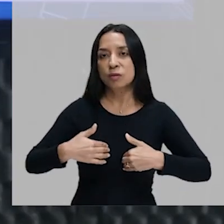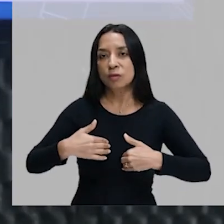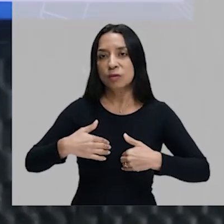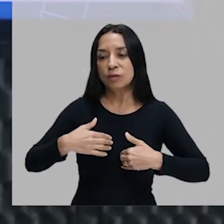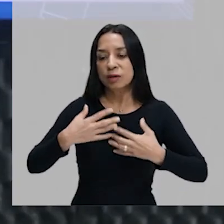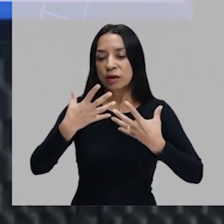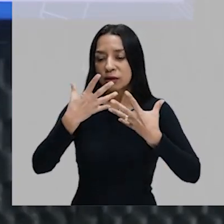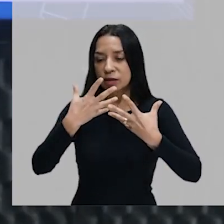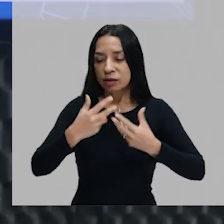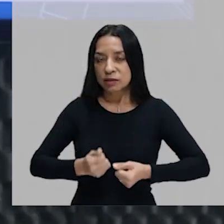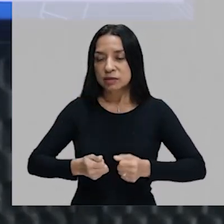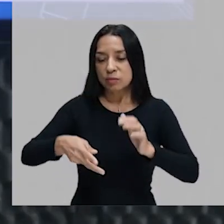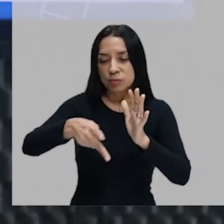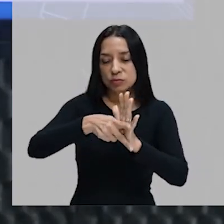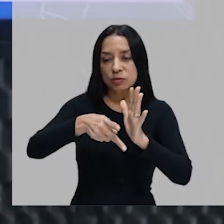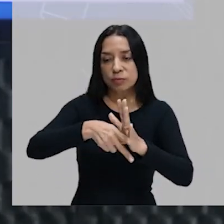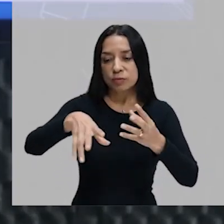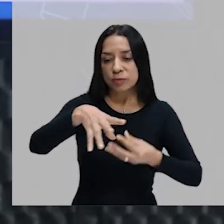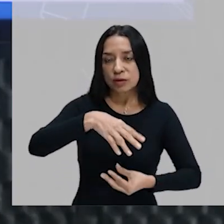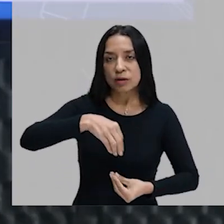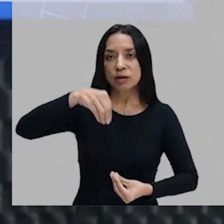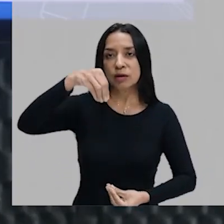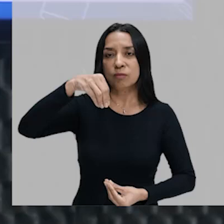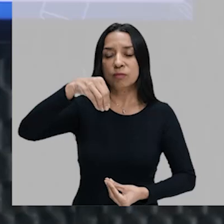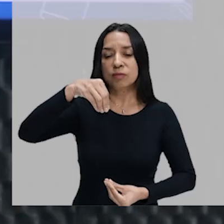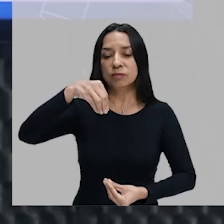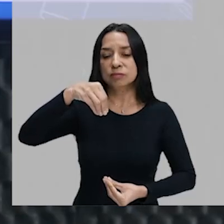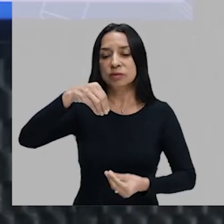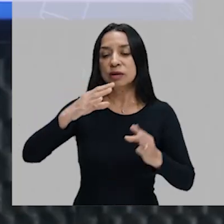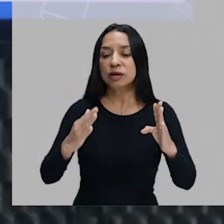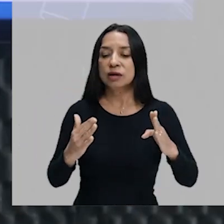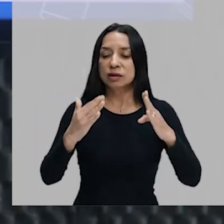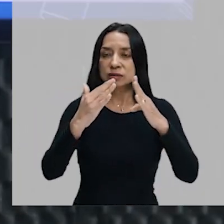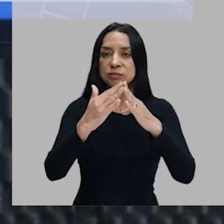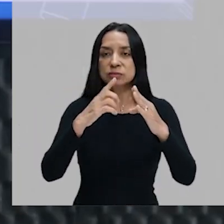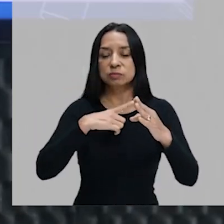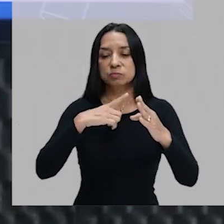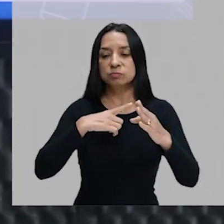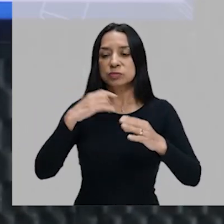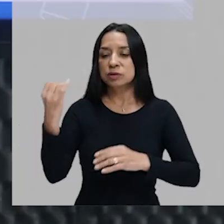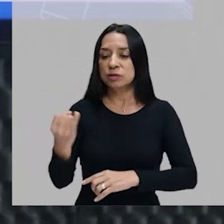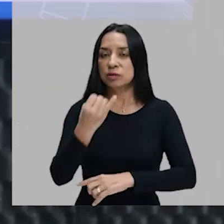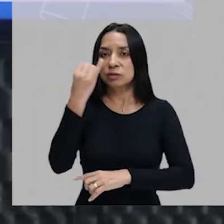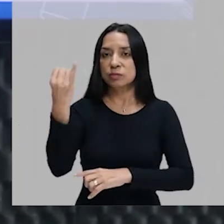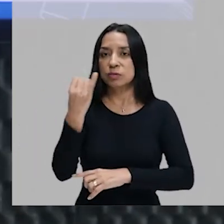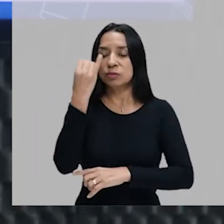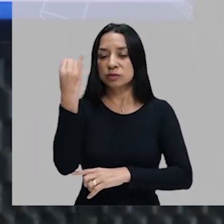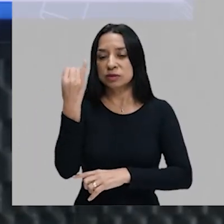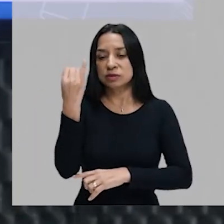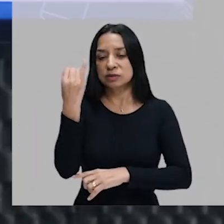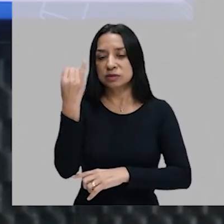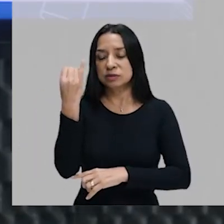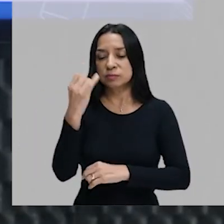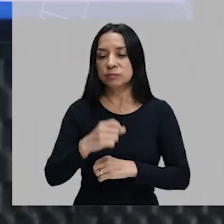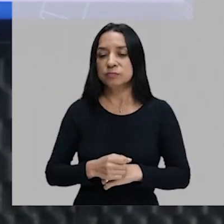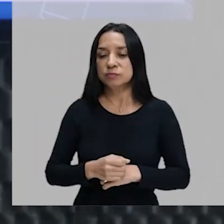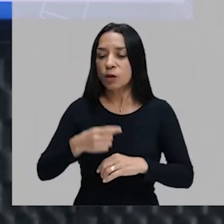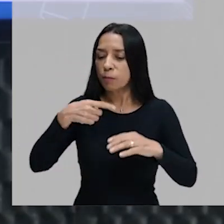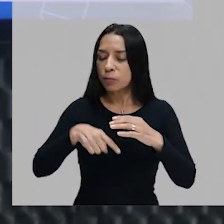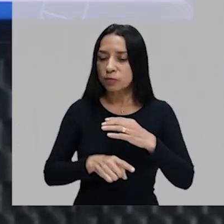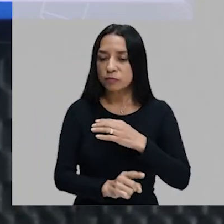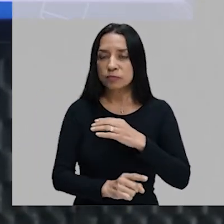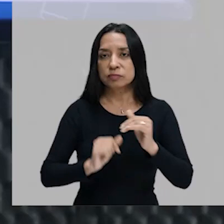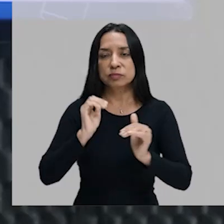alma. E aí as pirâmides, que vão ter uma importância fundamental para esse